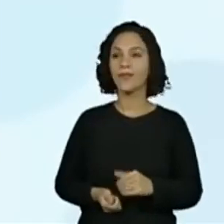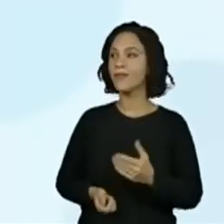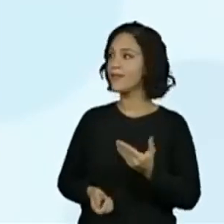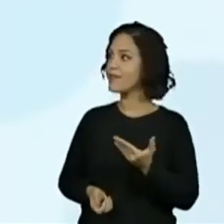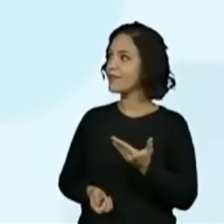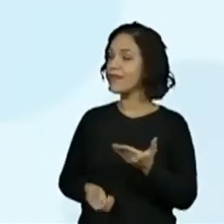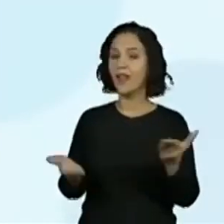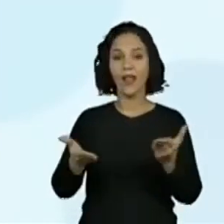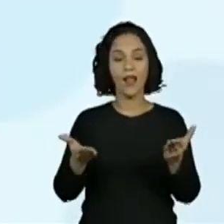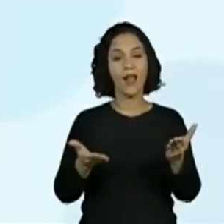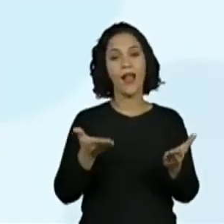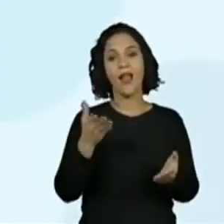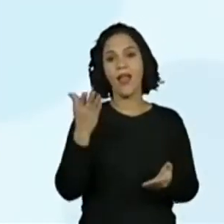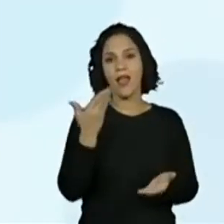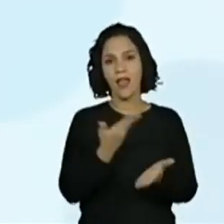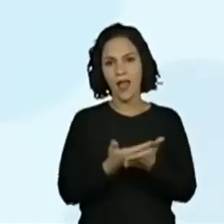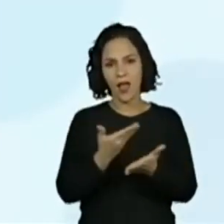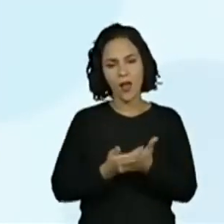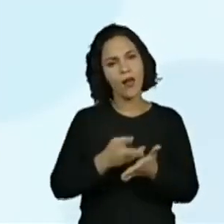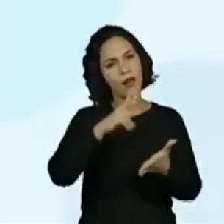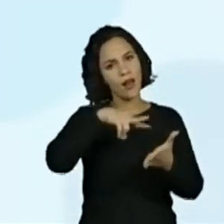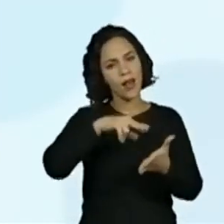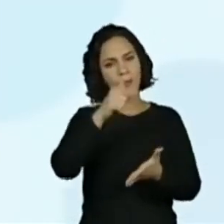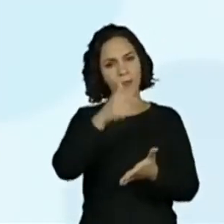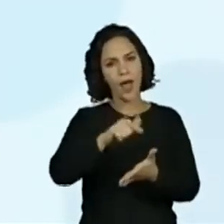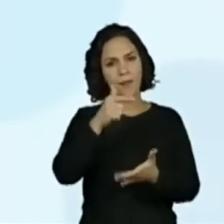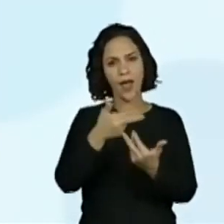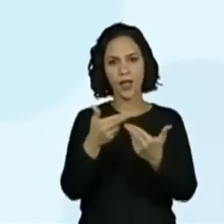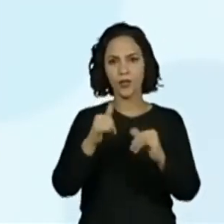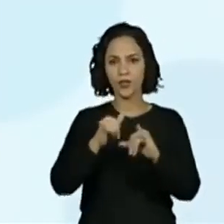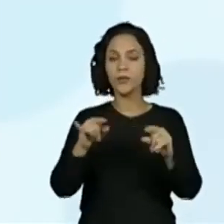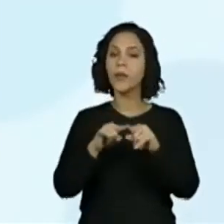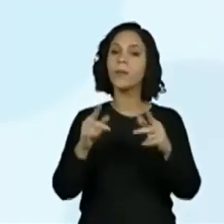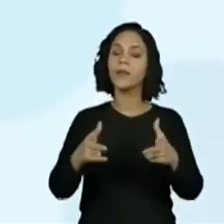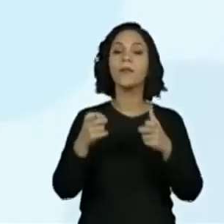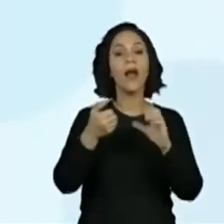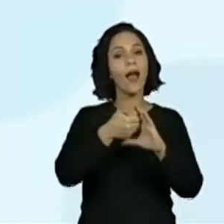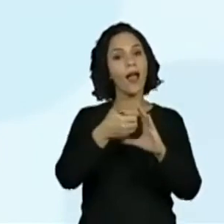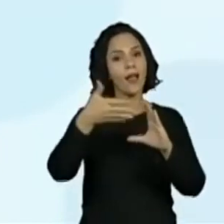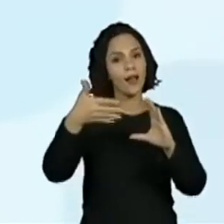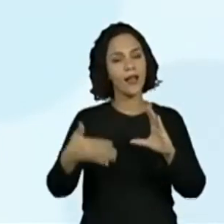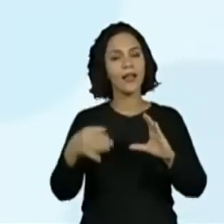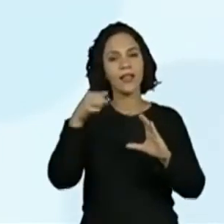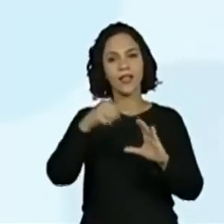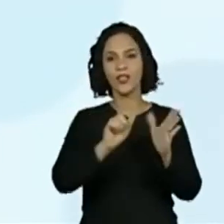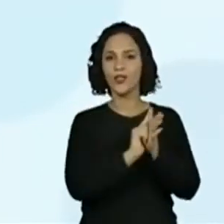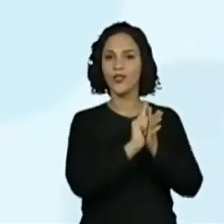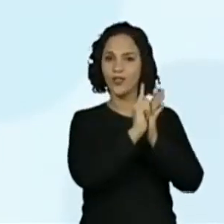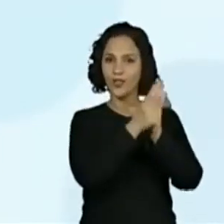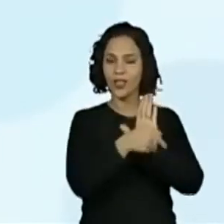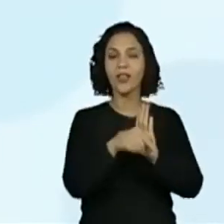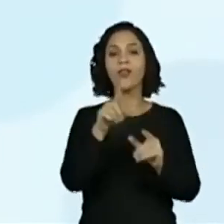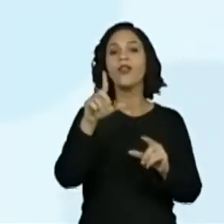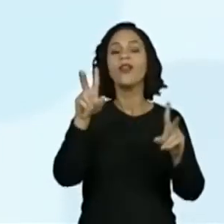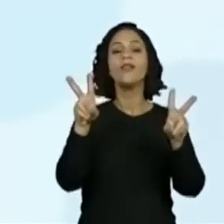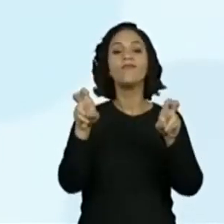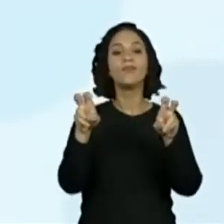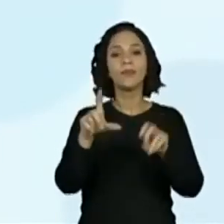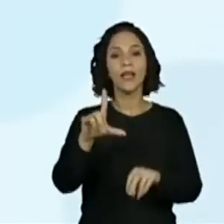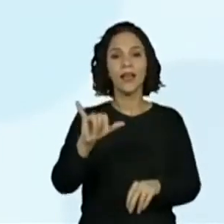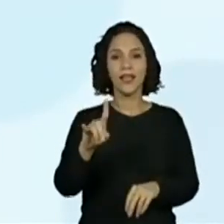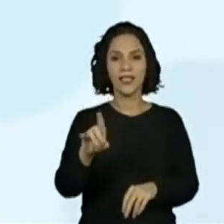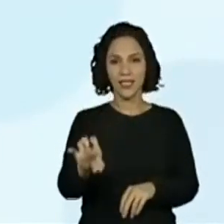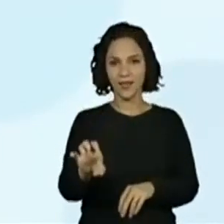Nesta aula, vamos ler mais algumas notícias e observar uma das características do gênero, o lead. Então, na